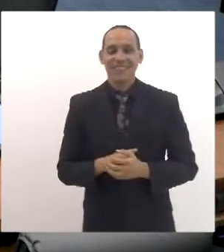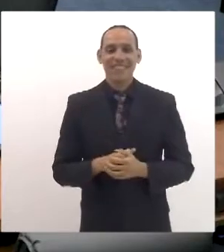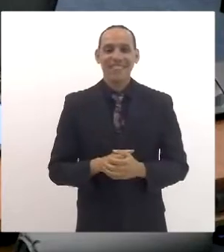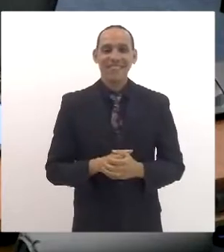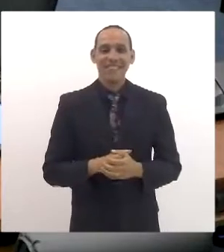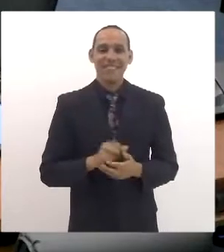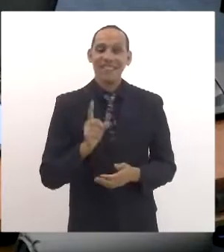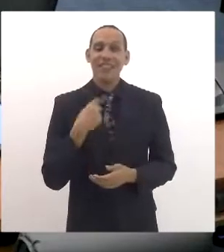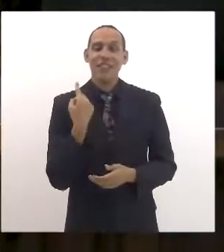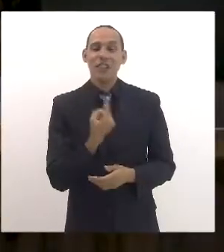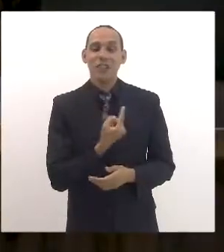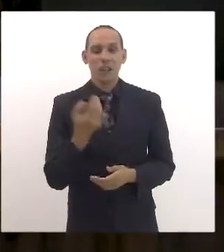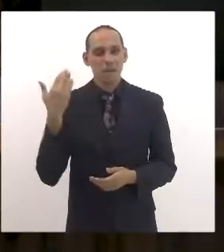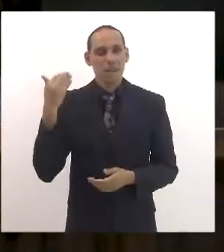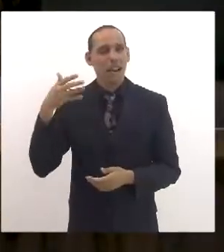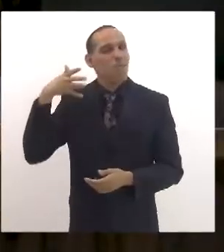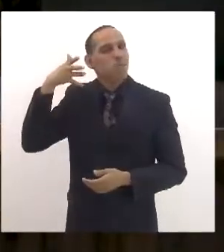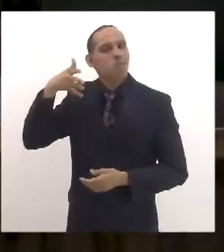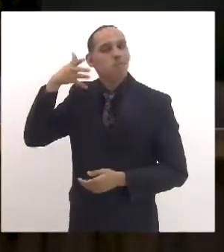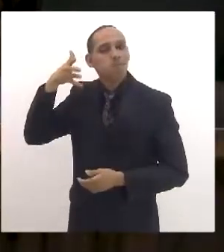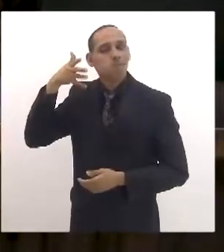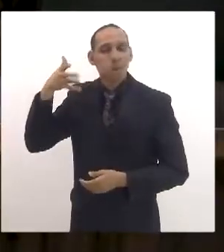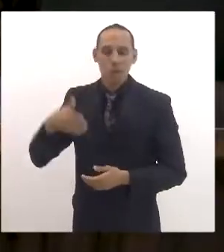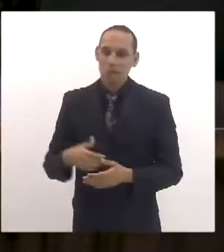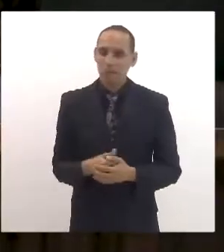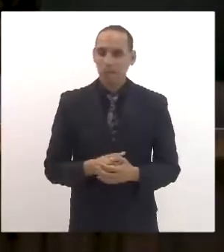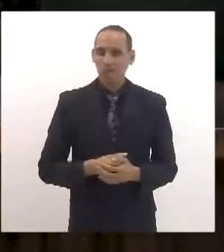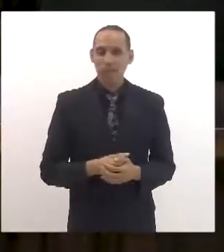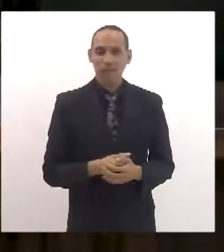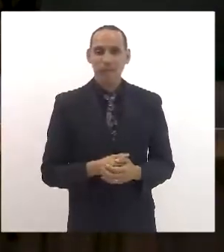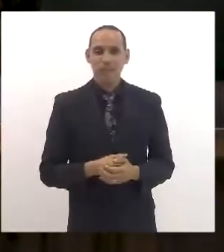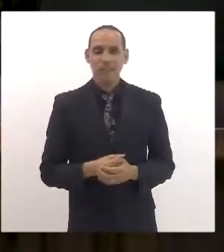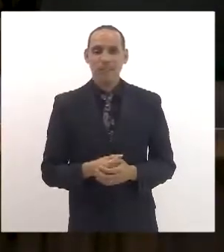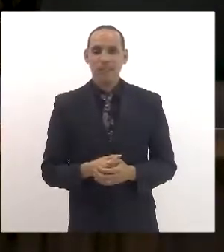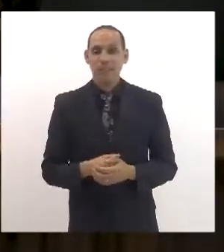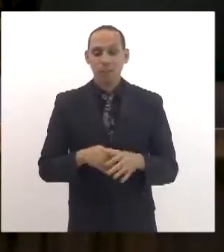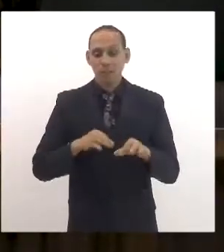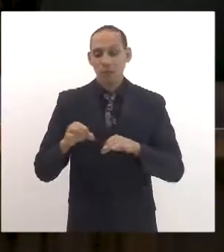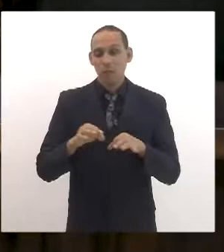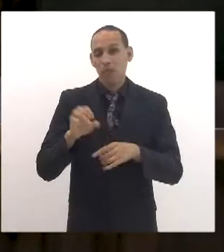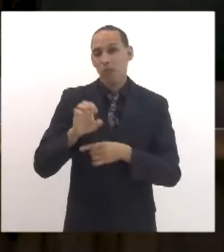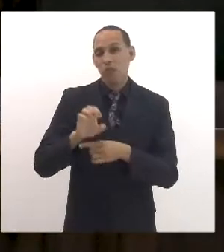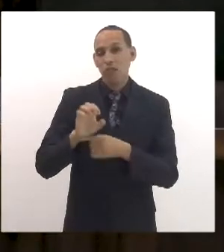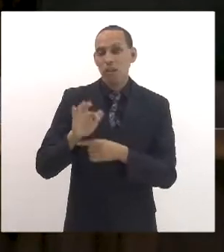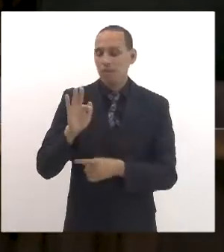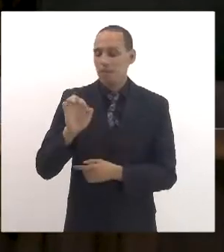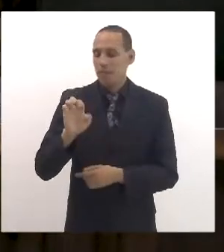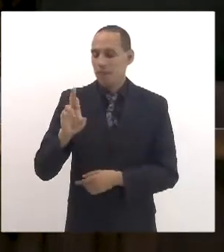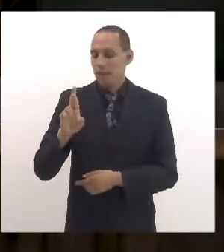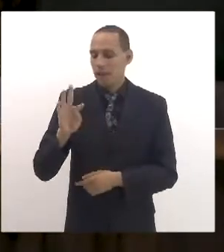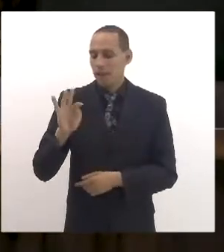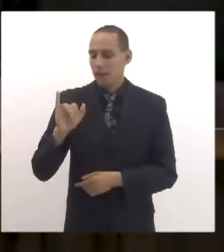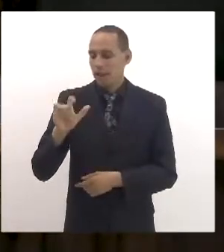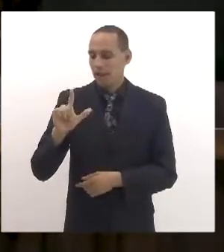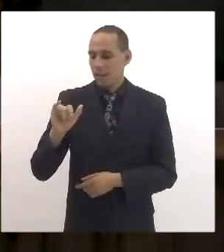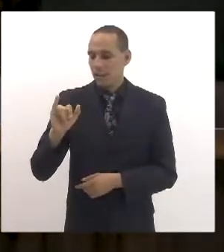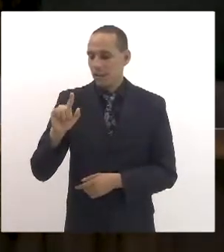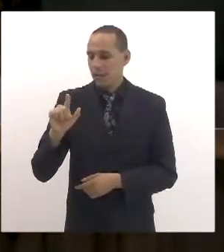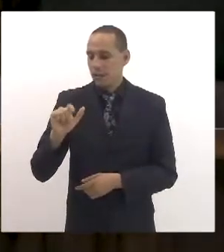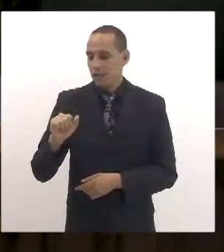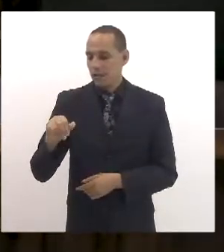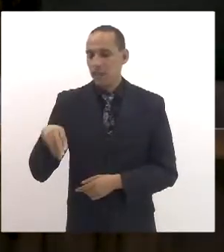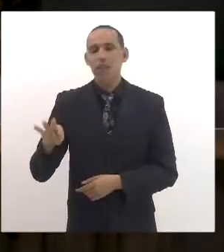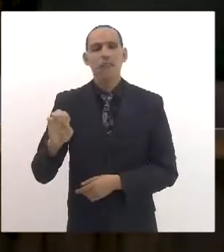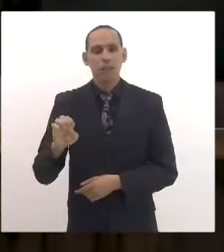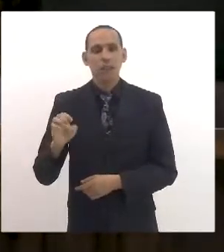A gente fez um seminário sobre plano estadual de fertilizantes e tem a possibilidade de nós fazermos